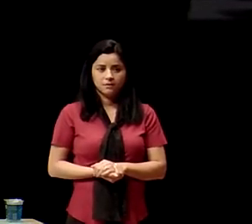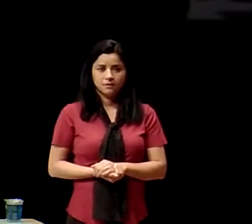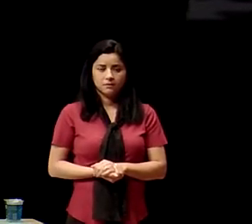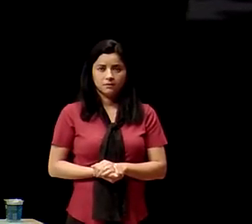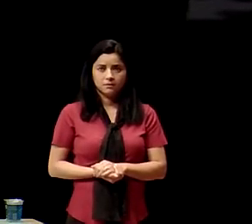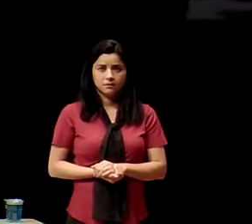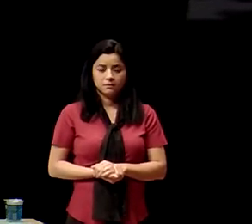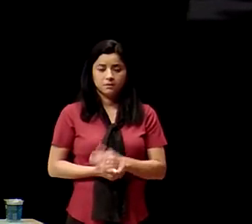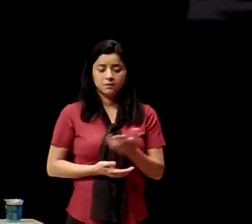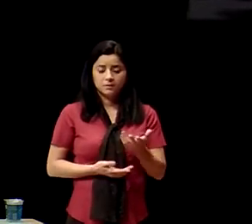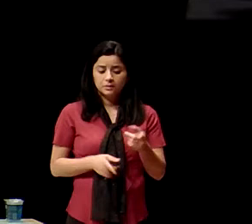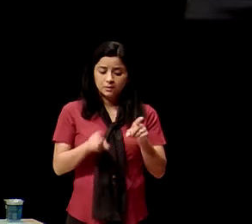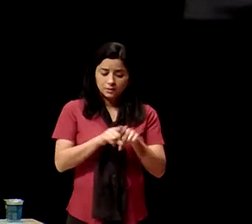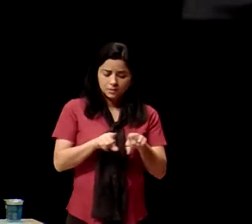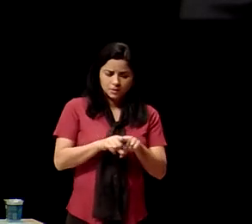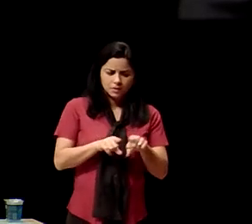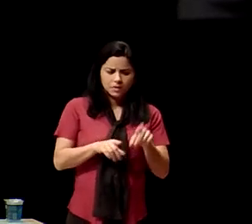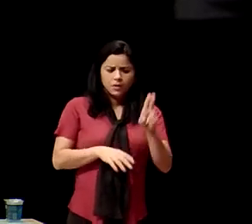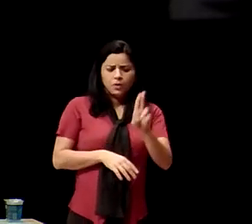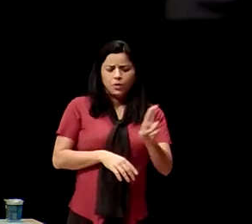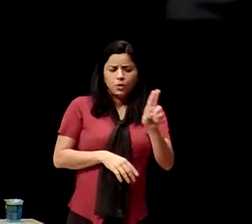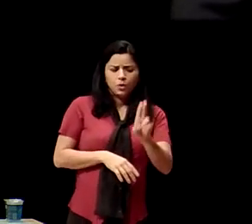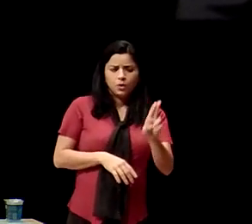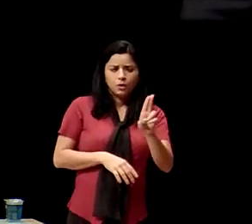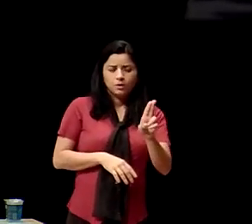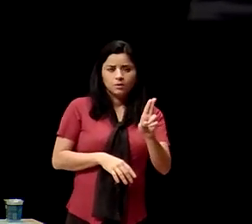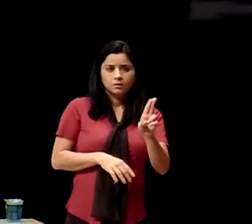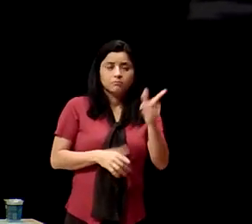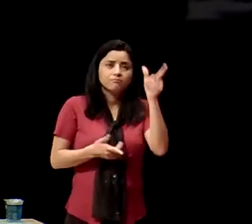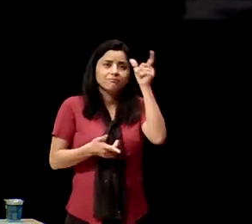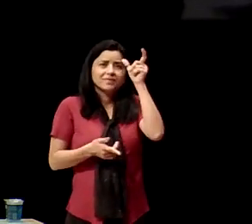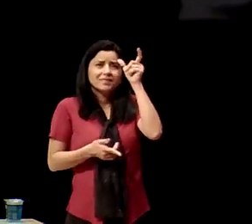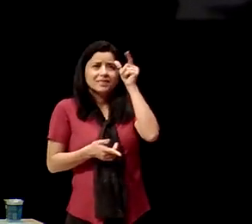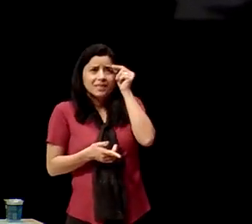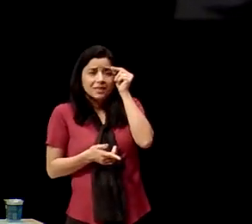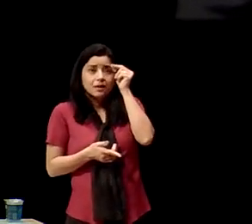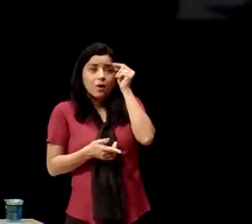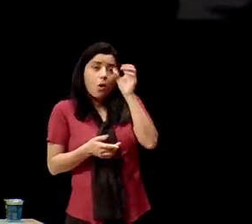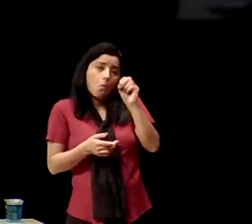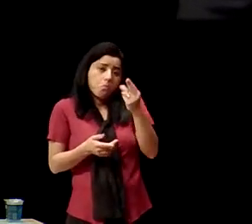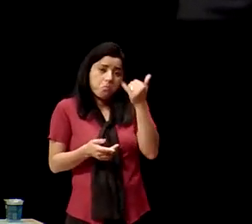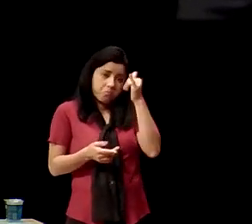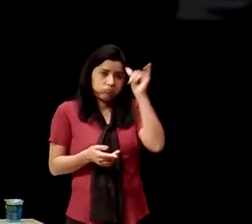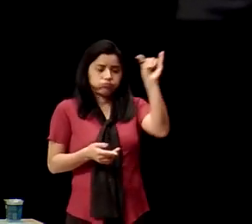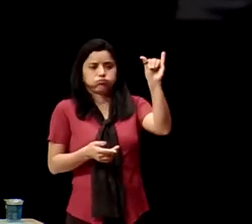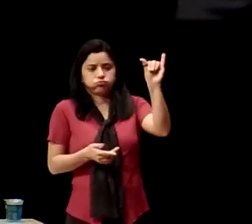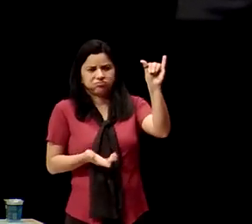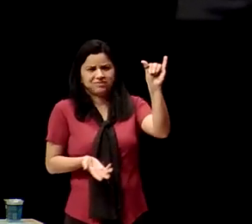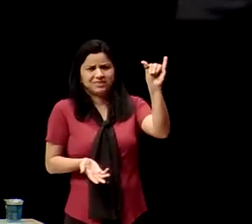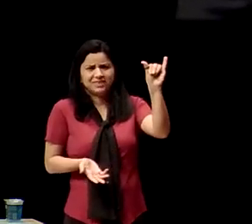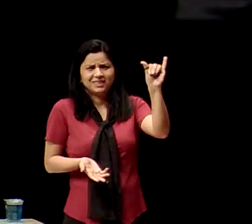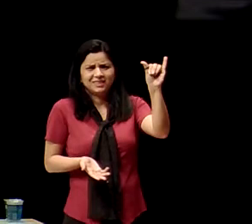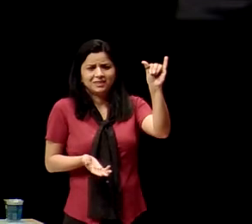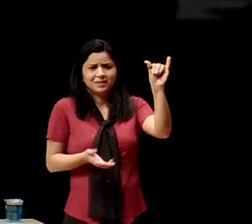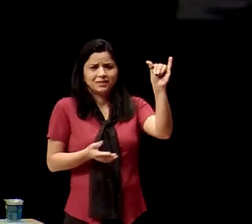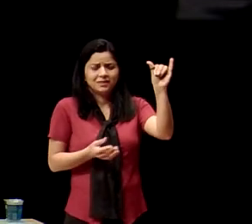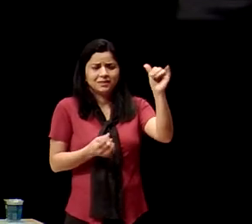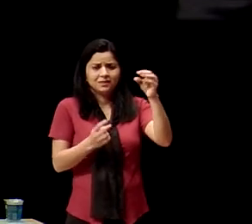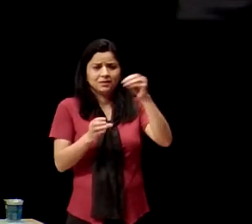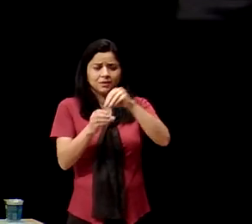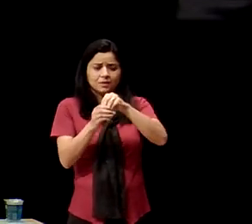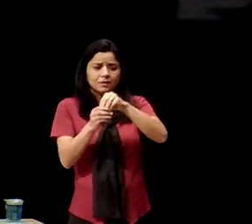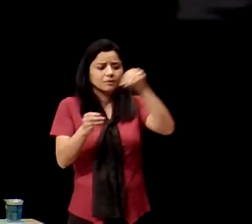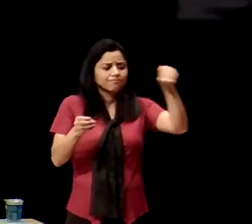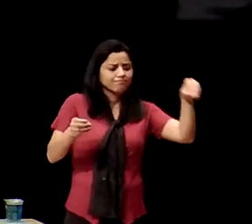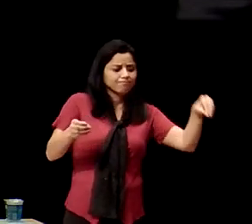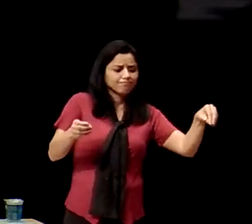of young people. E também é usada para aliviar ou até mesmo prevenir o isolamento, a